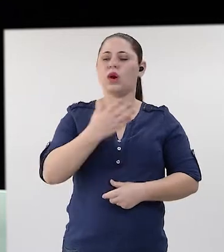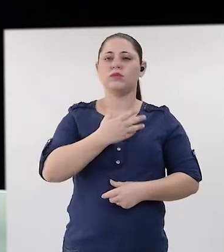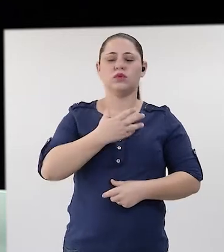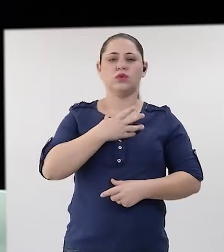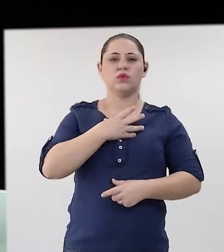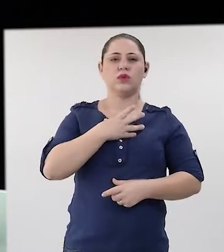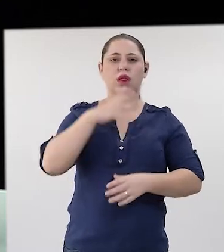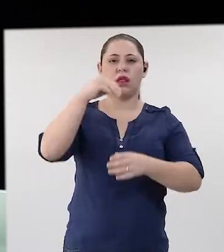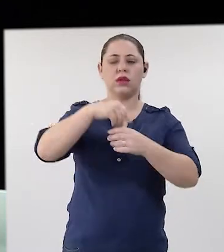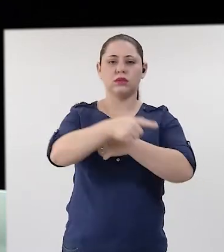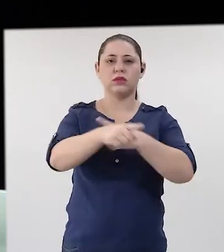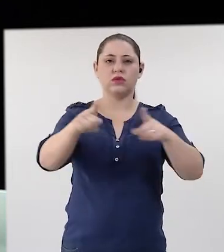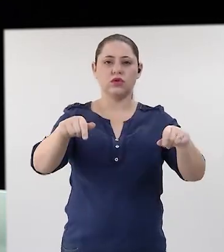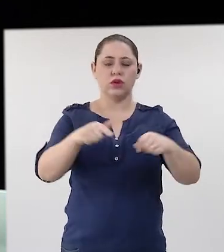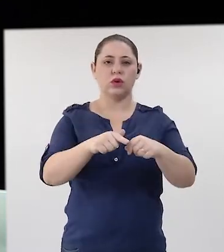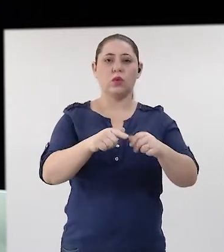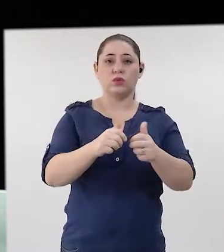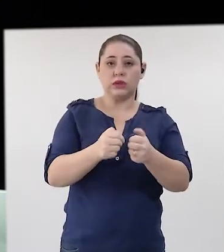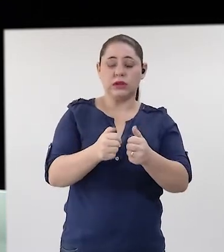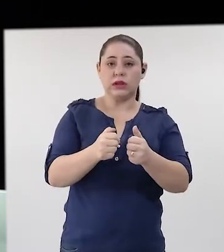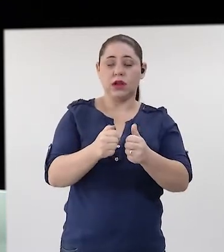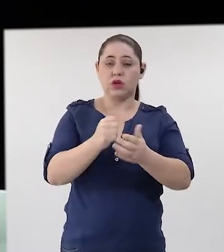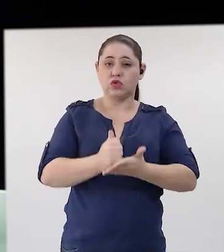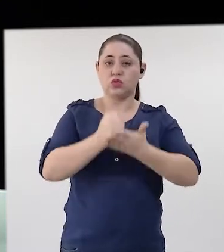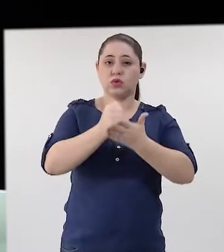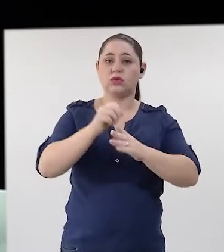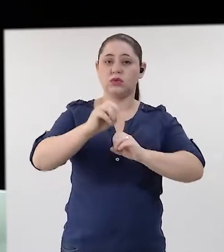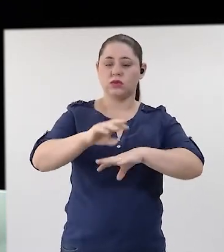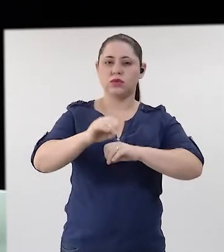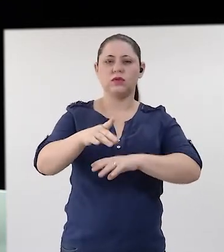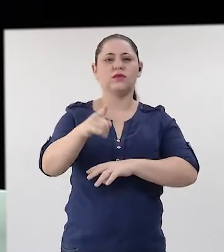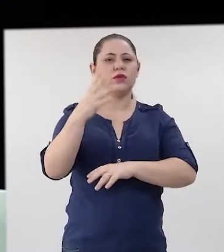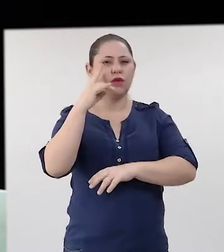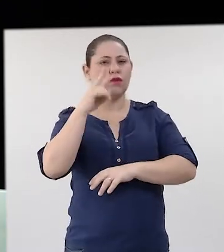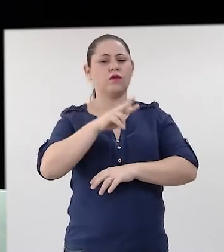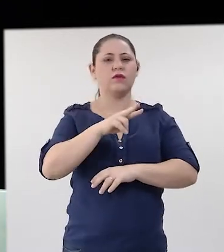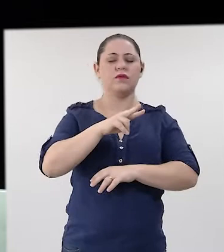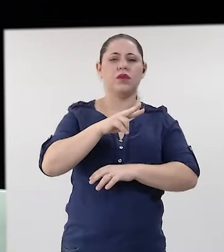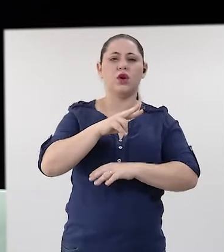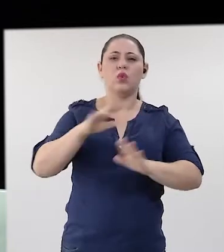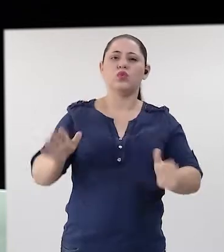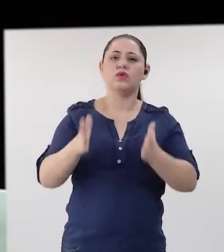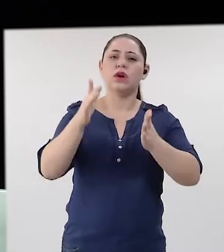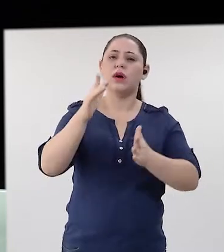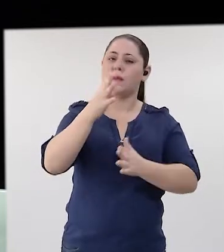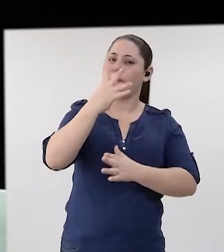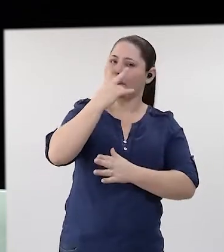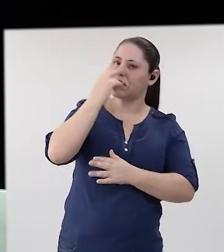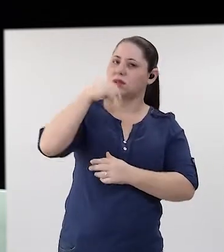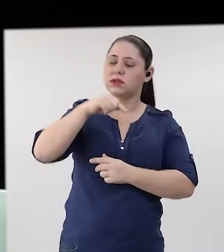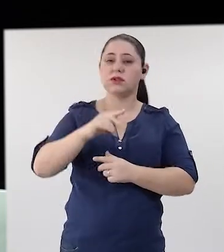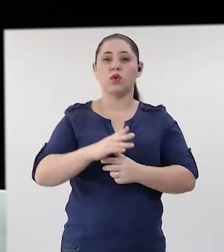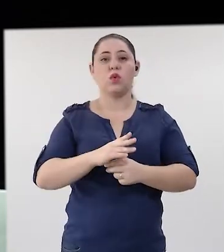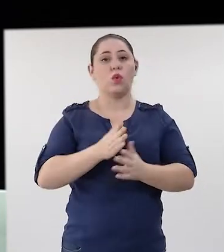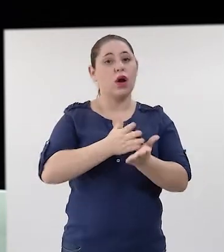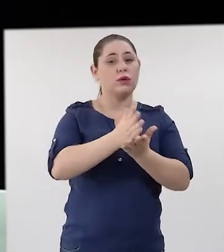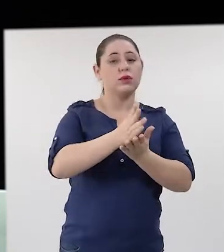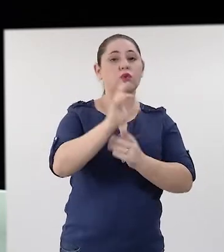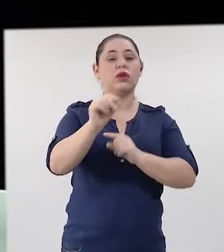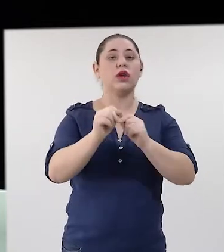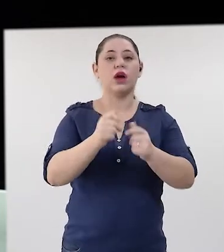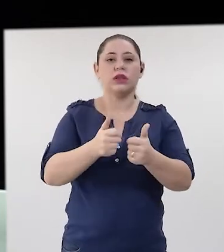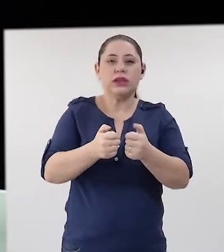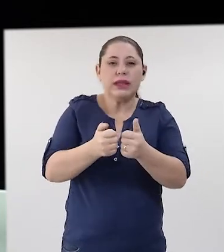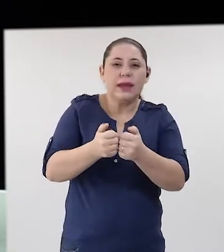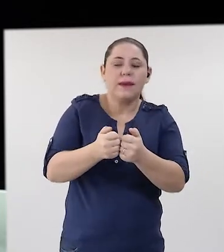Antes inimigos da sala de aula, os dispositivos móveis passam a ser aliados na educação. E você já até viu iniciativas parecidas aqui.